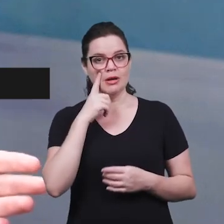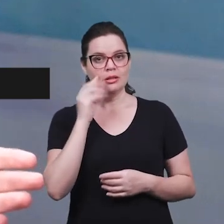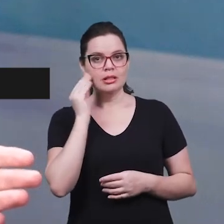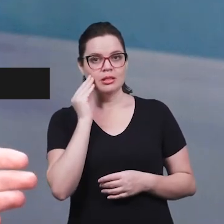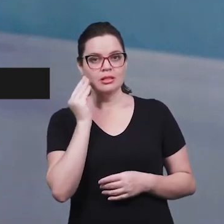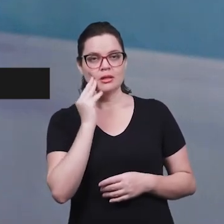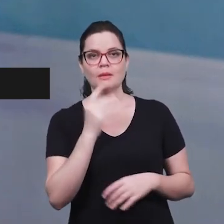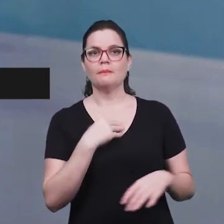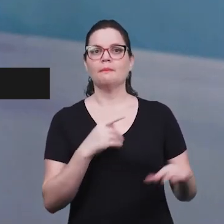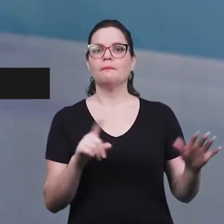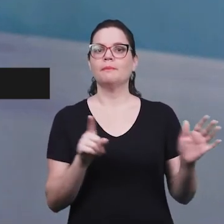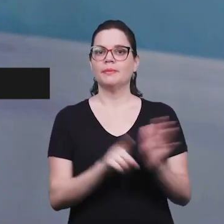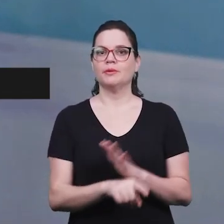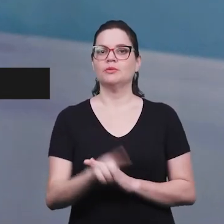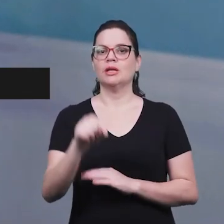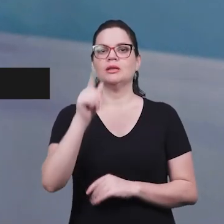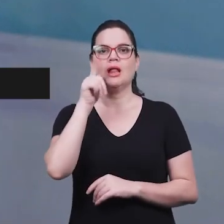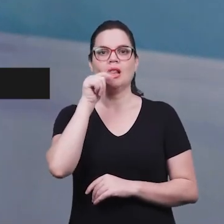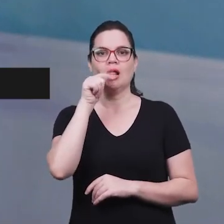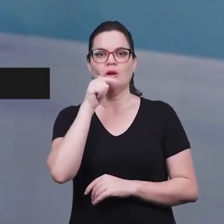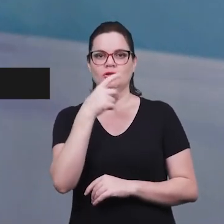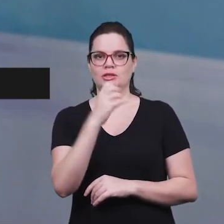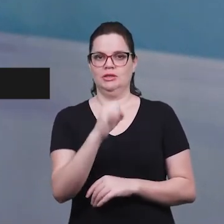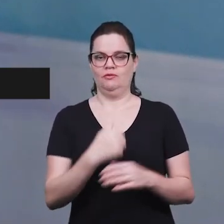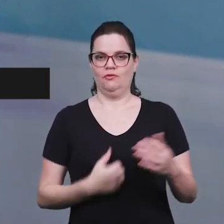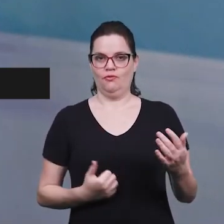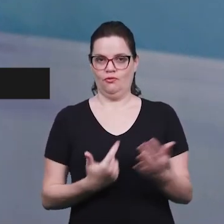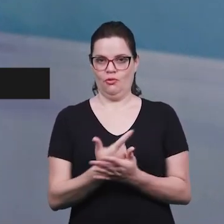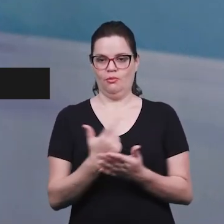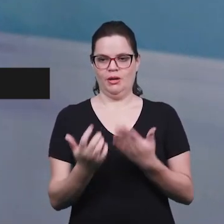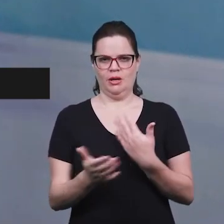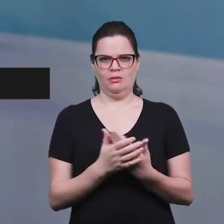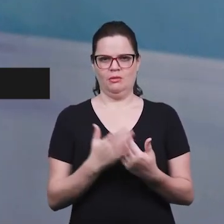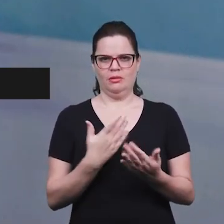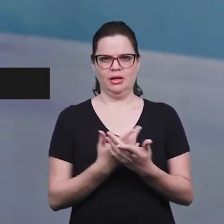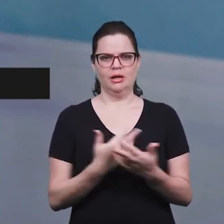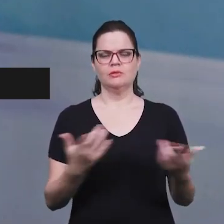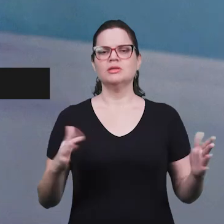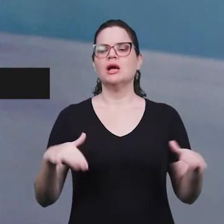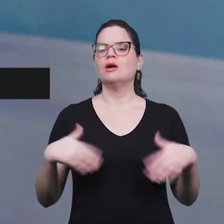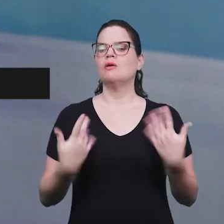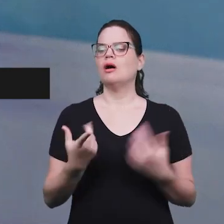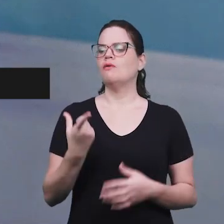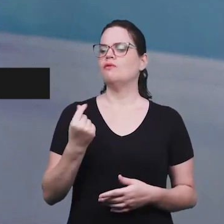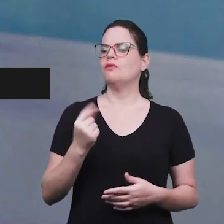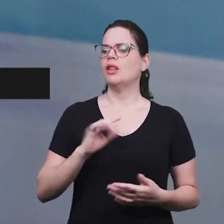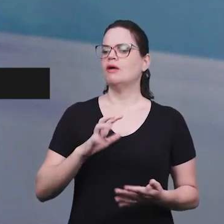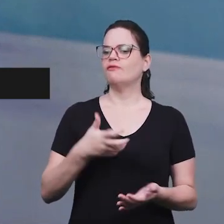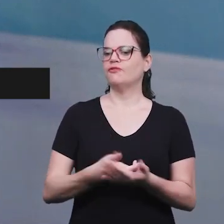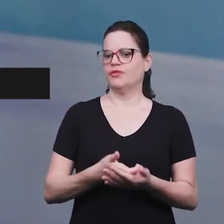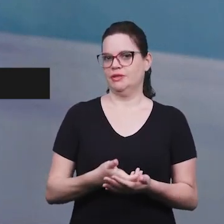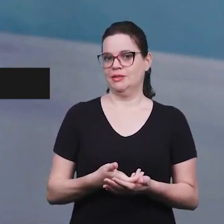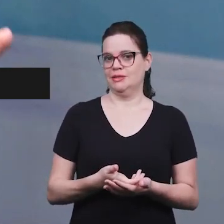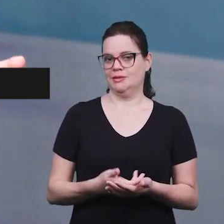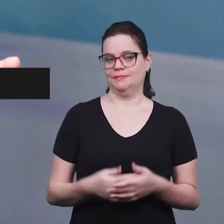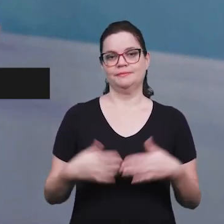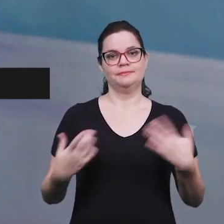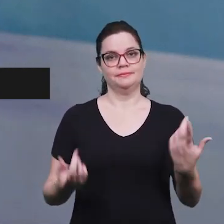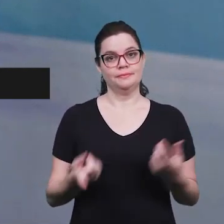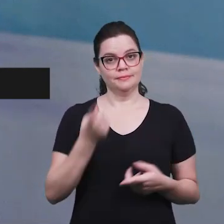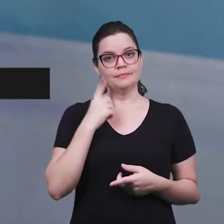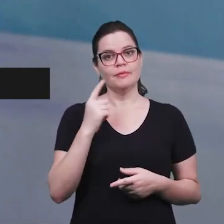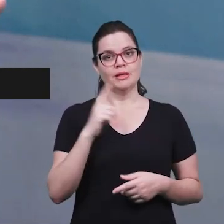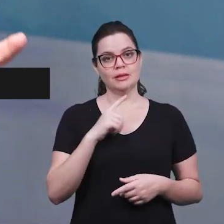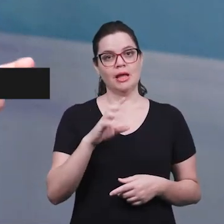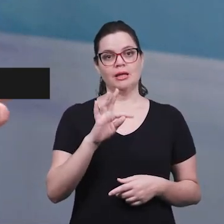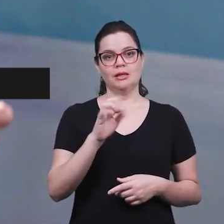um teste. Pergunte numa loja, quando for comprar qualquer bem, qual o preço à vista. E ali você perceberá que